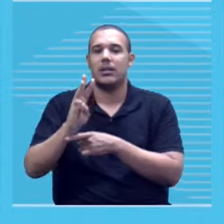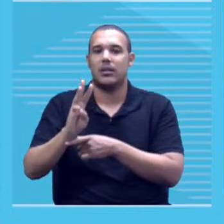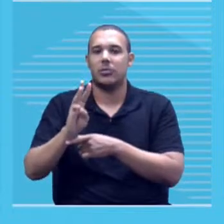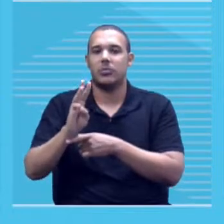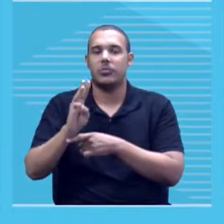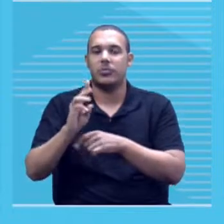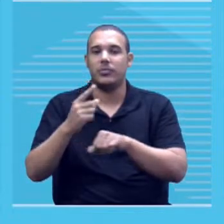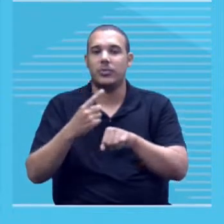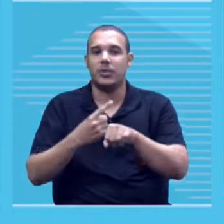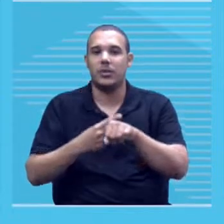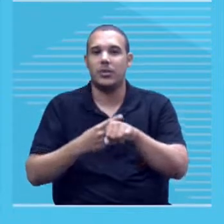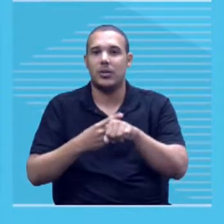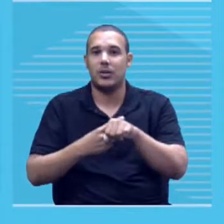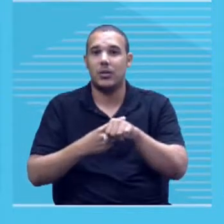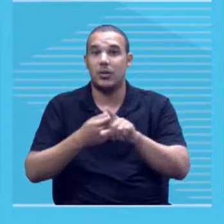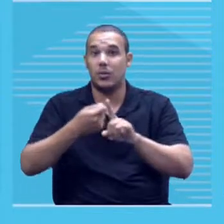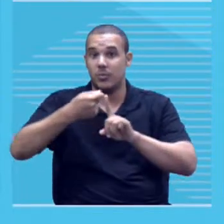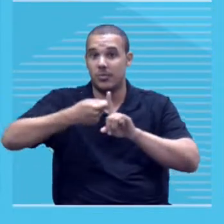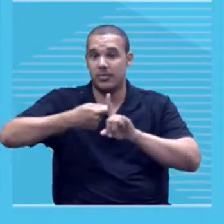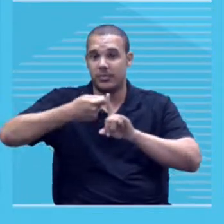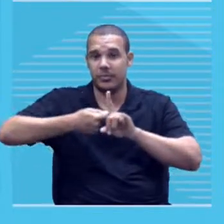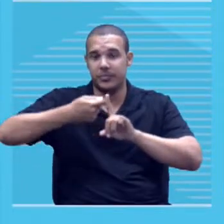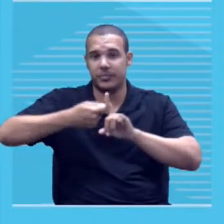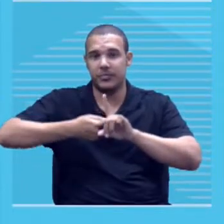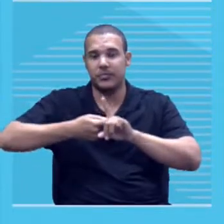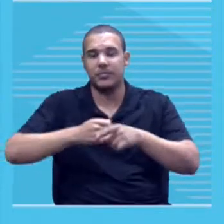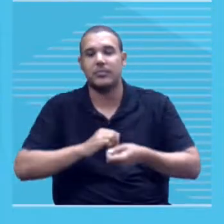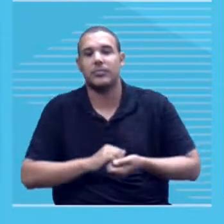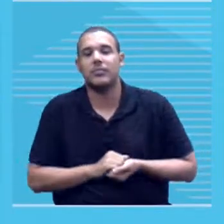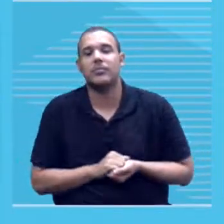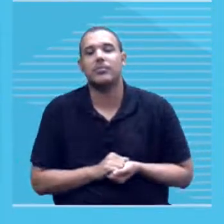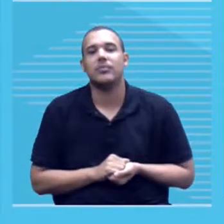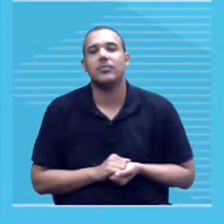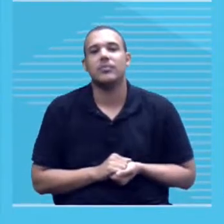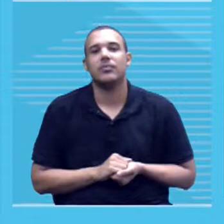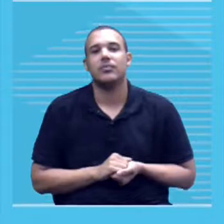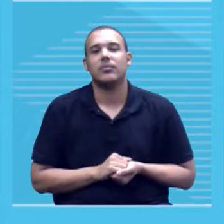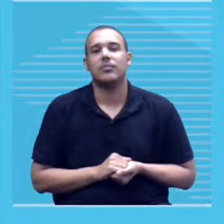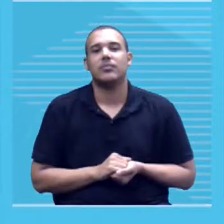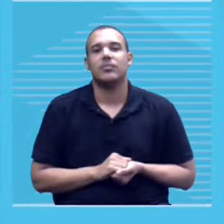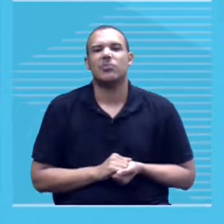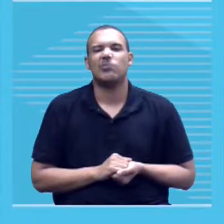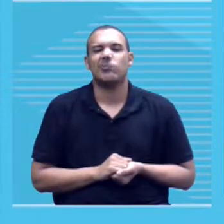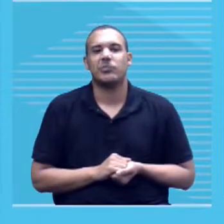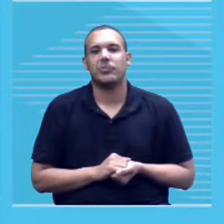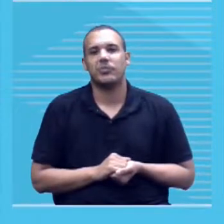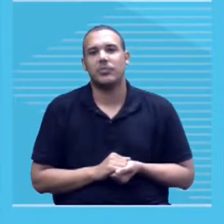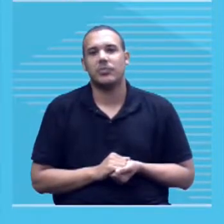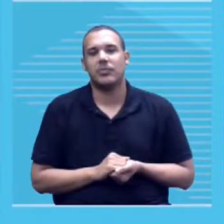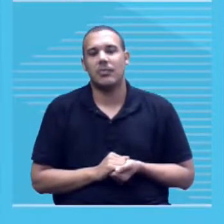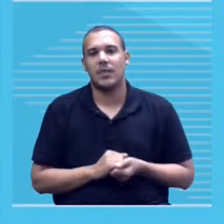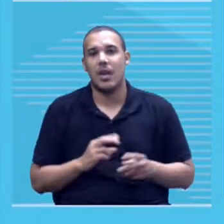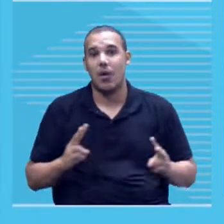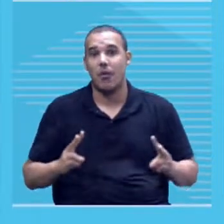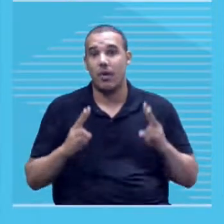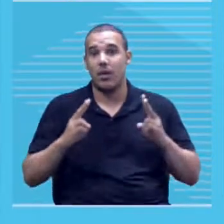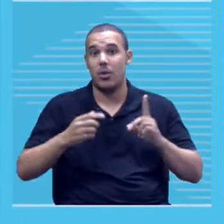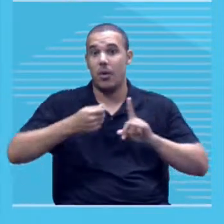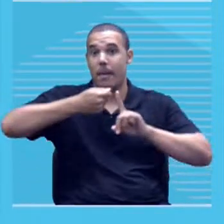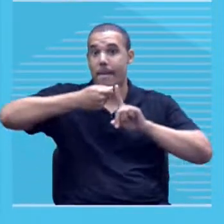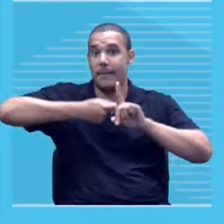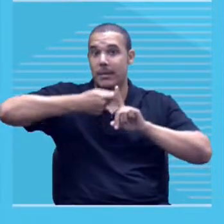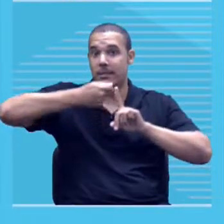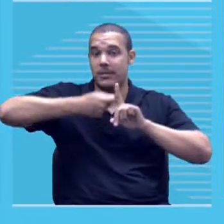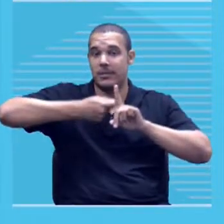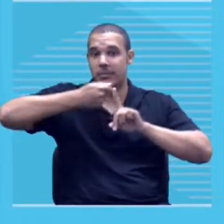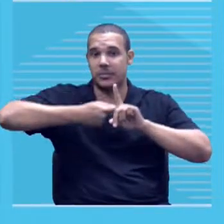kWh por mês, tá bom? Por mês. Esse aqui é o valor mensal. Não é um valor semanal, não é um valor